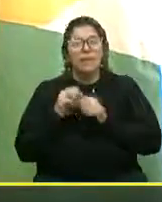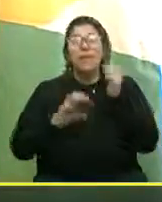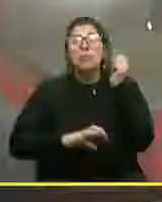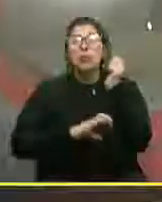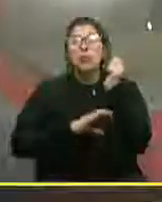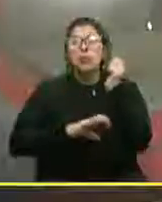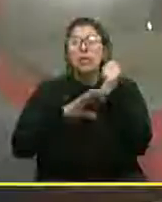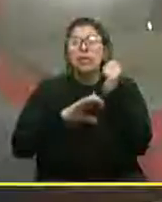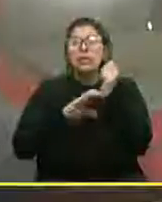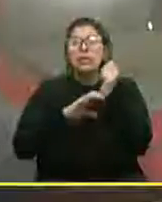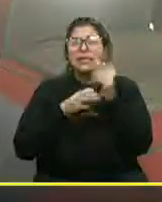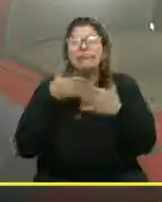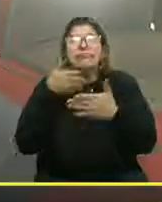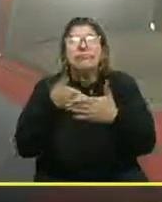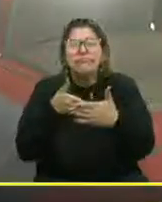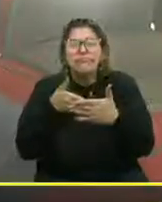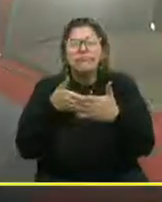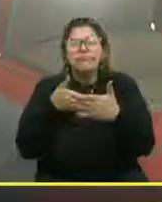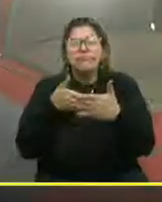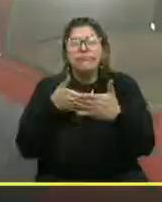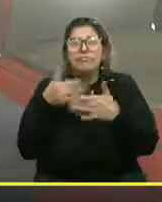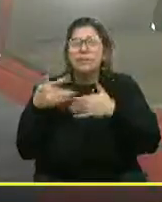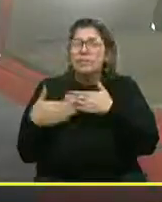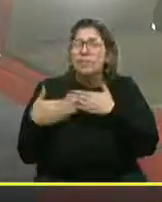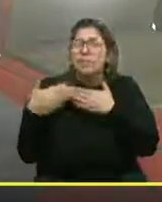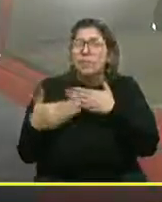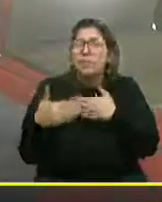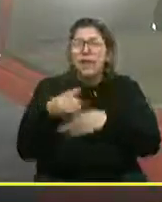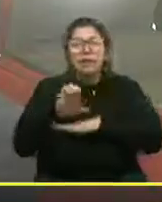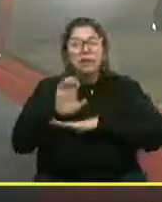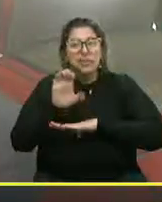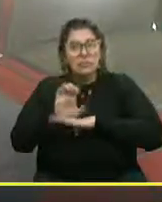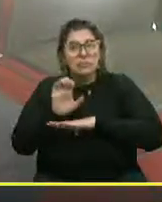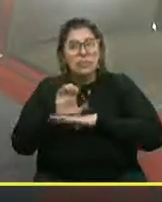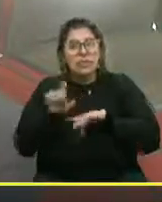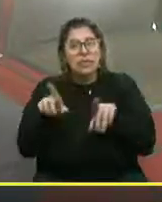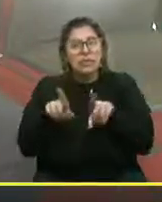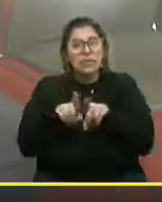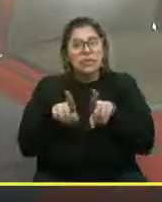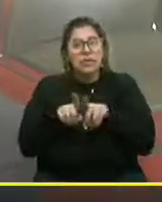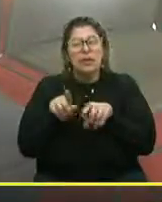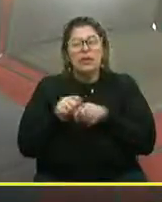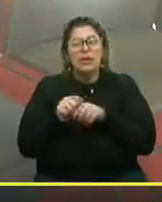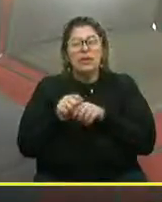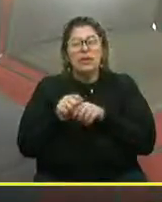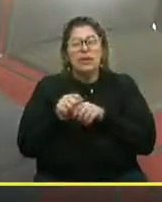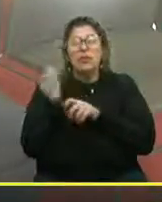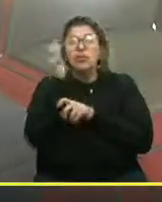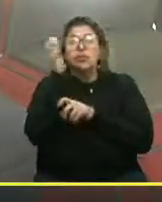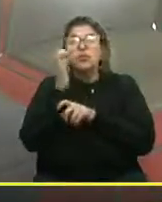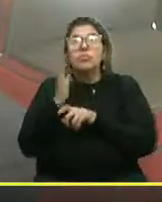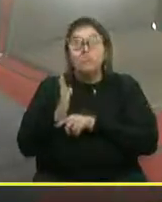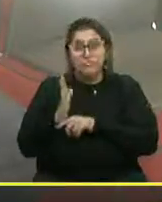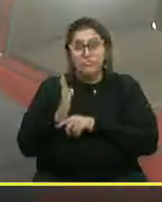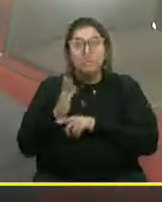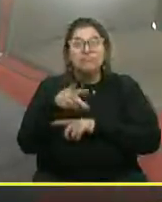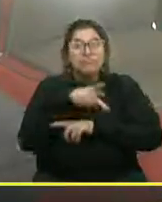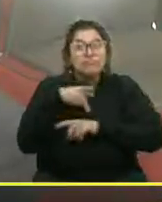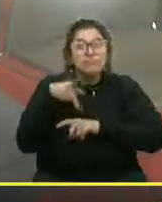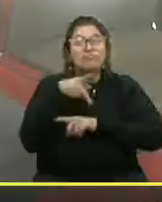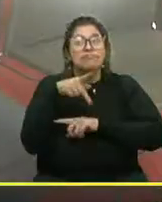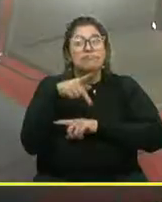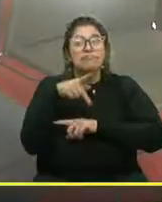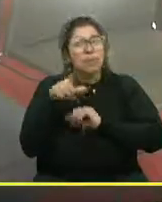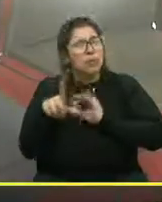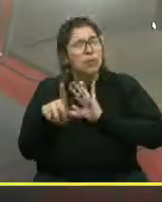burocracia o que trava o andamento de um estado e porque também dizer de uma nação nós